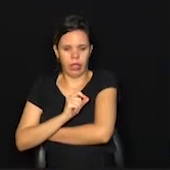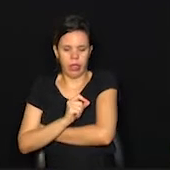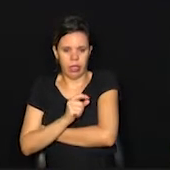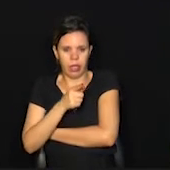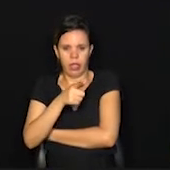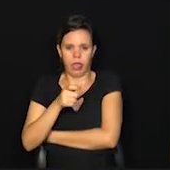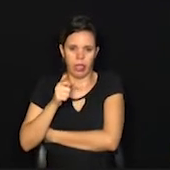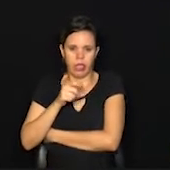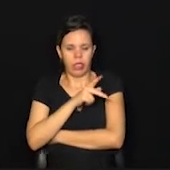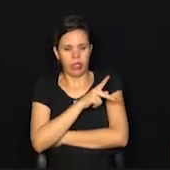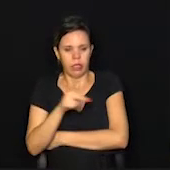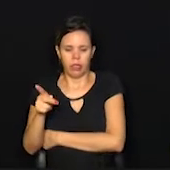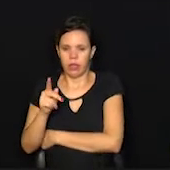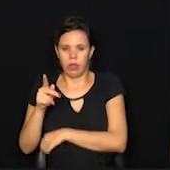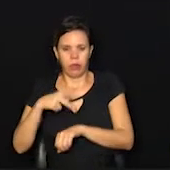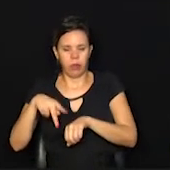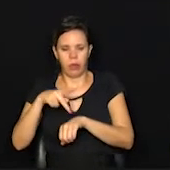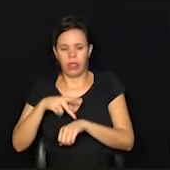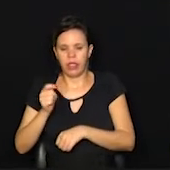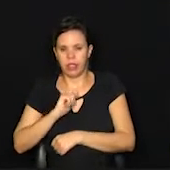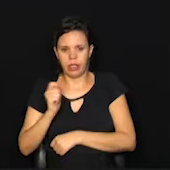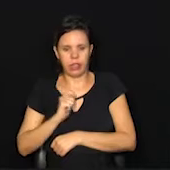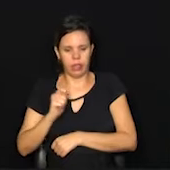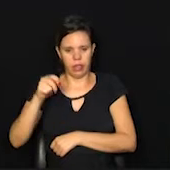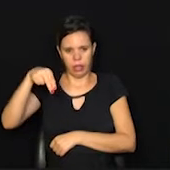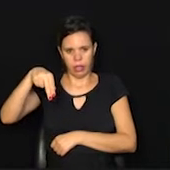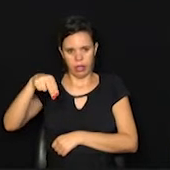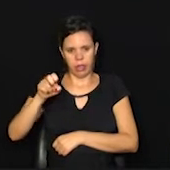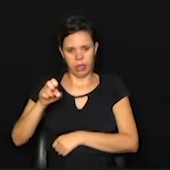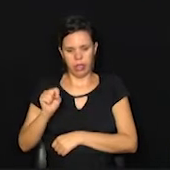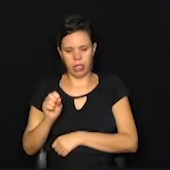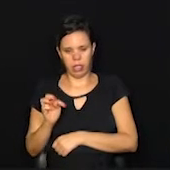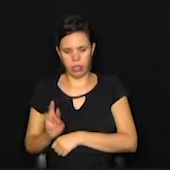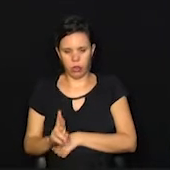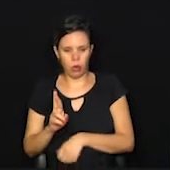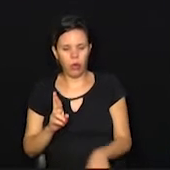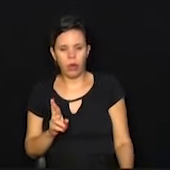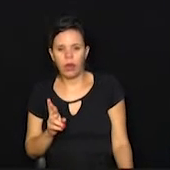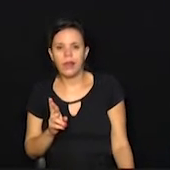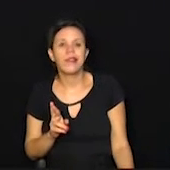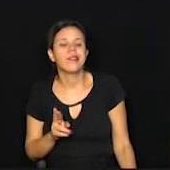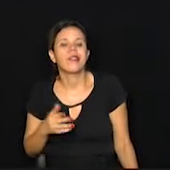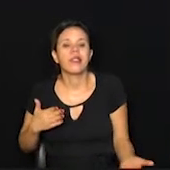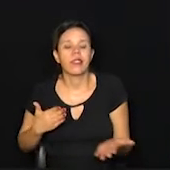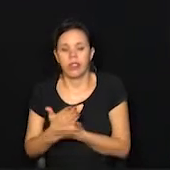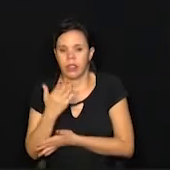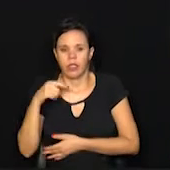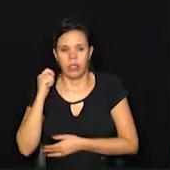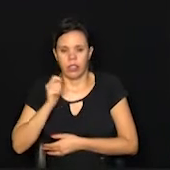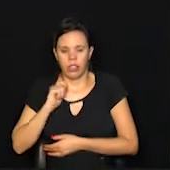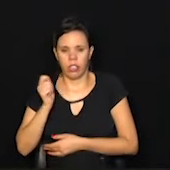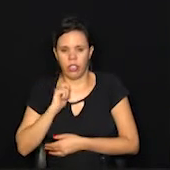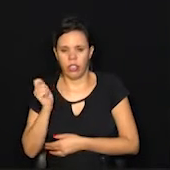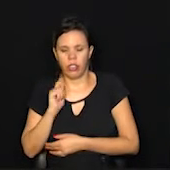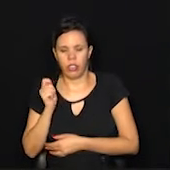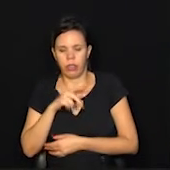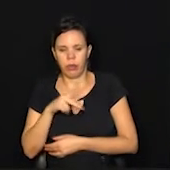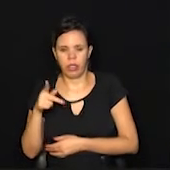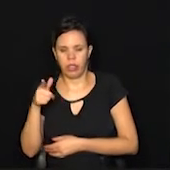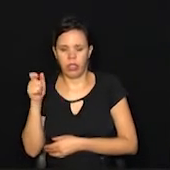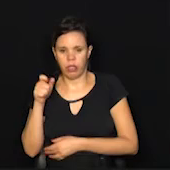ex-presidente argentino néstor Kirchner né E foi eleito na Argentina no início dos